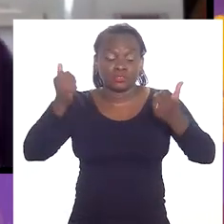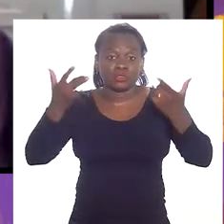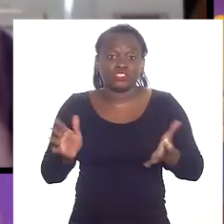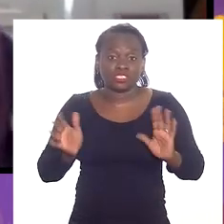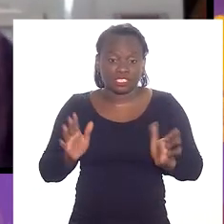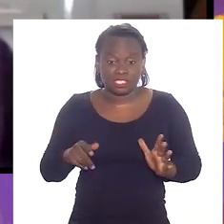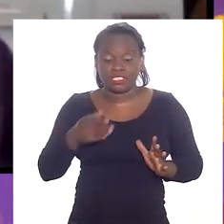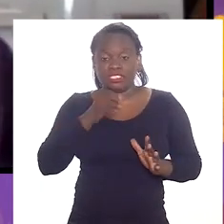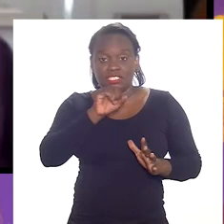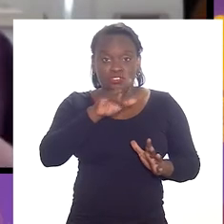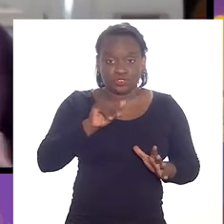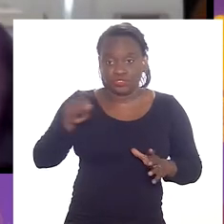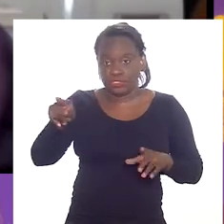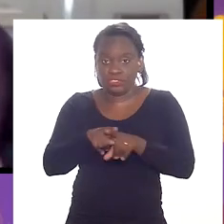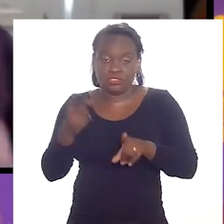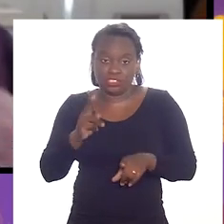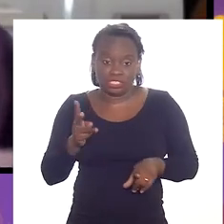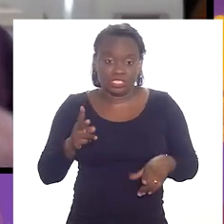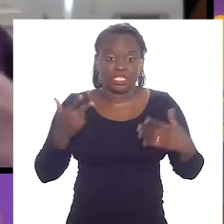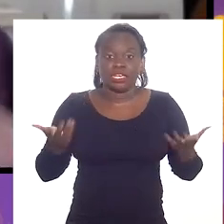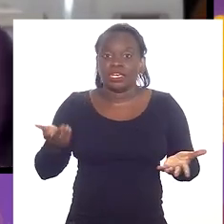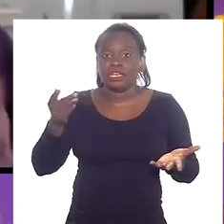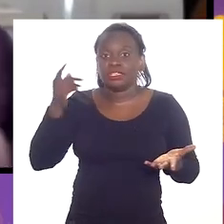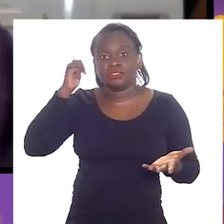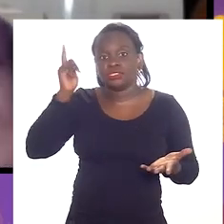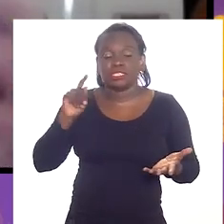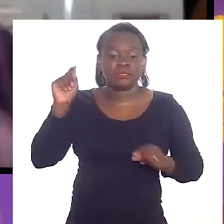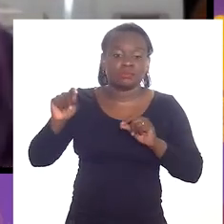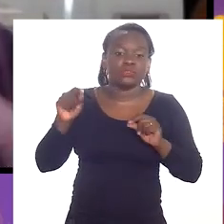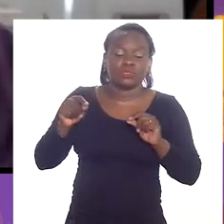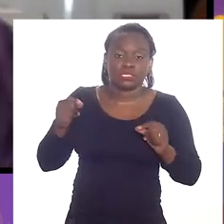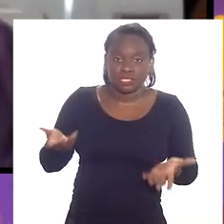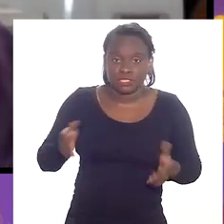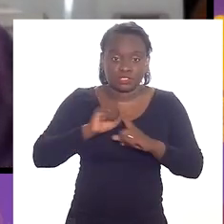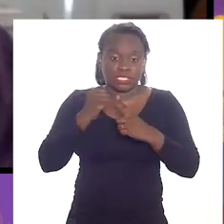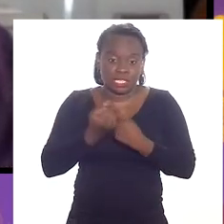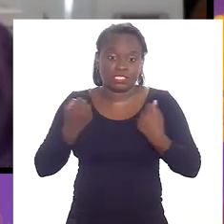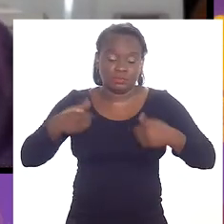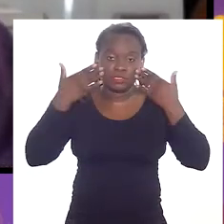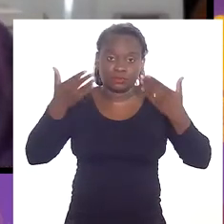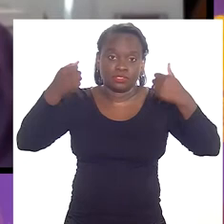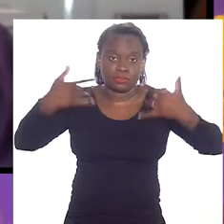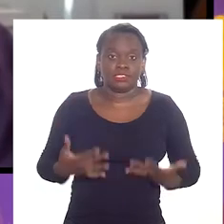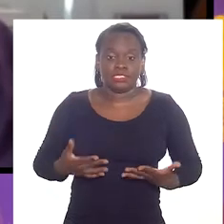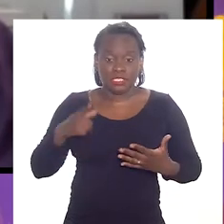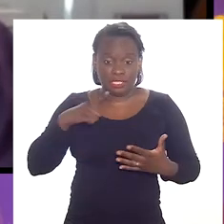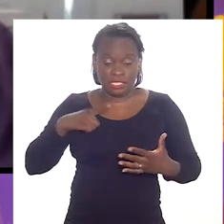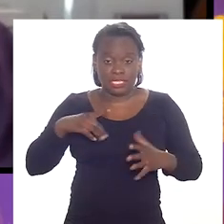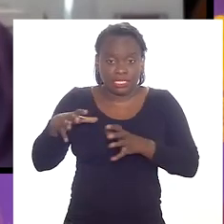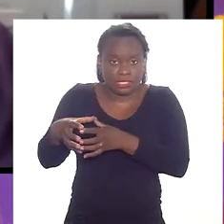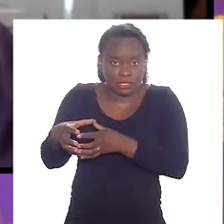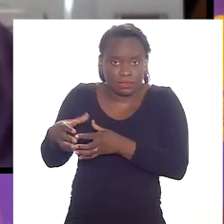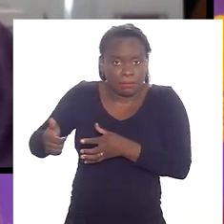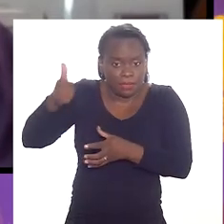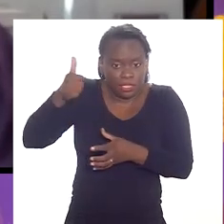cidade para praticar o jogo, mas você cria as bolhas de saúde para os atletas. Disso, nós